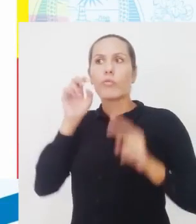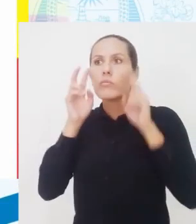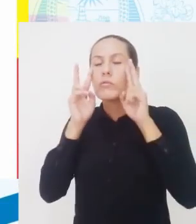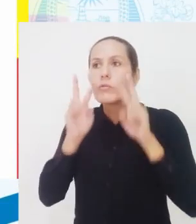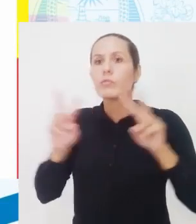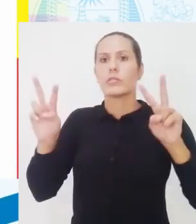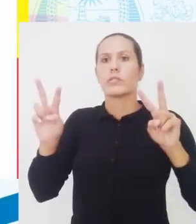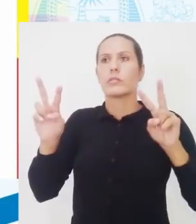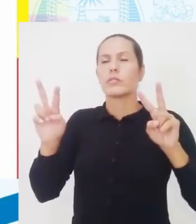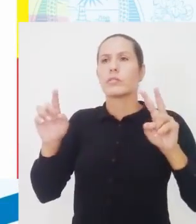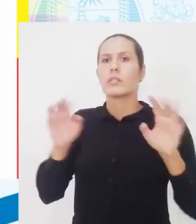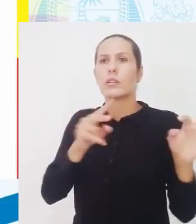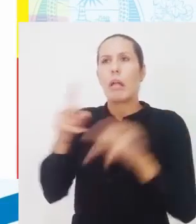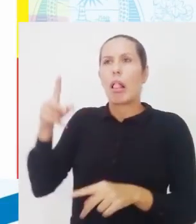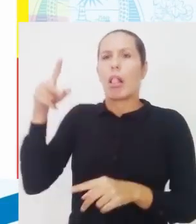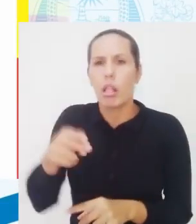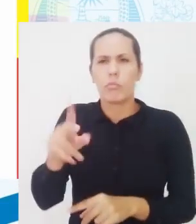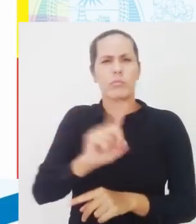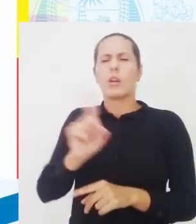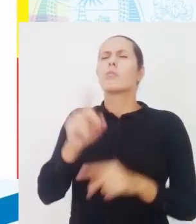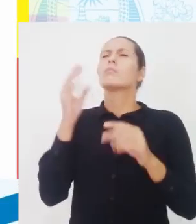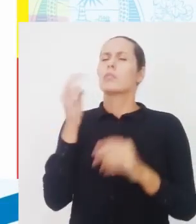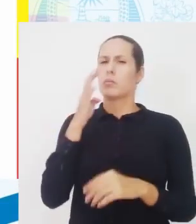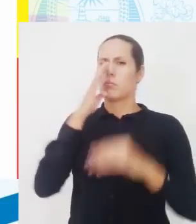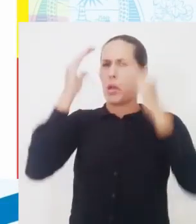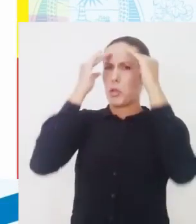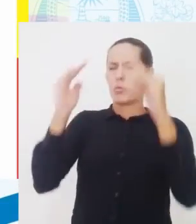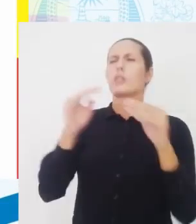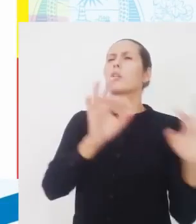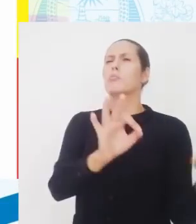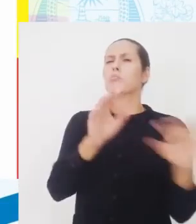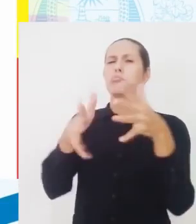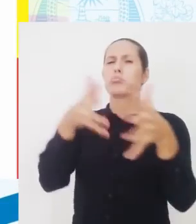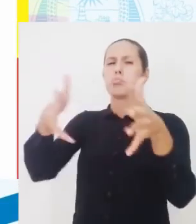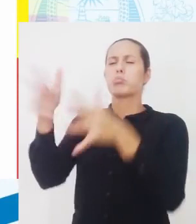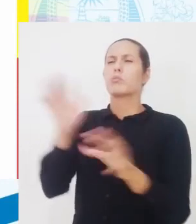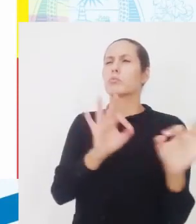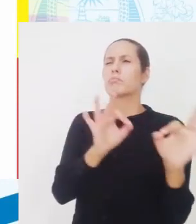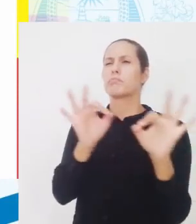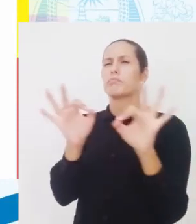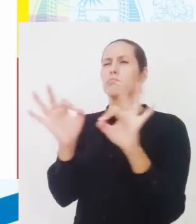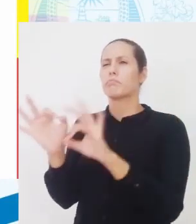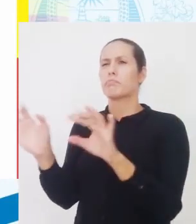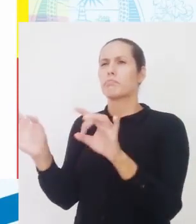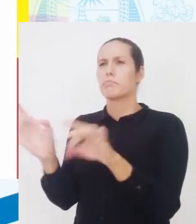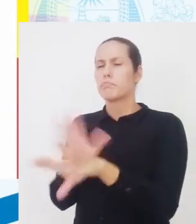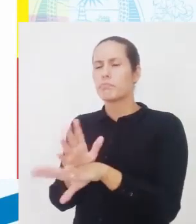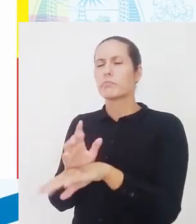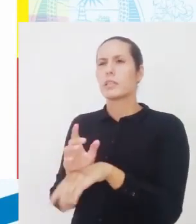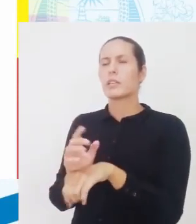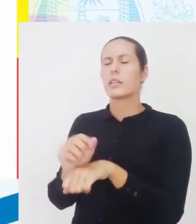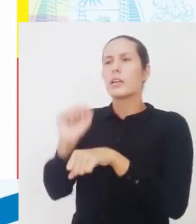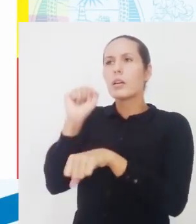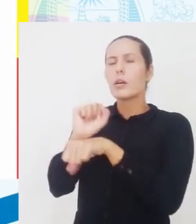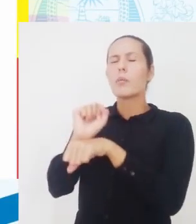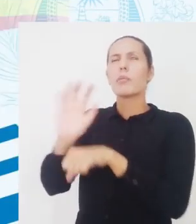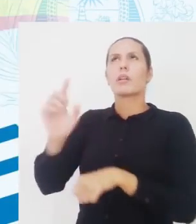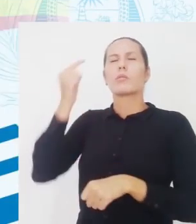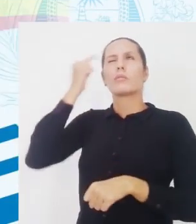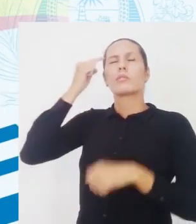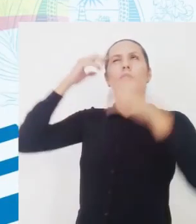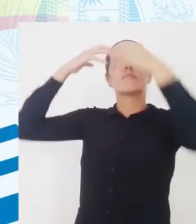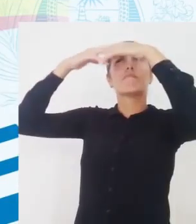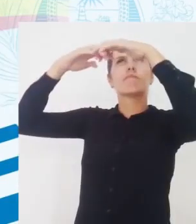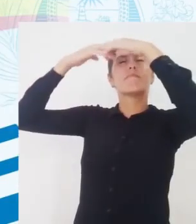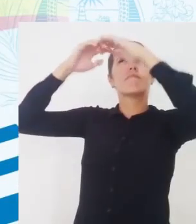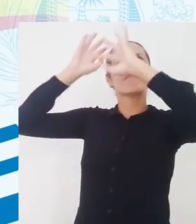de uma discussão oral, por mais simples que ela seja, você primeiro tem que aprender a ouvir o outro. Esse é o